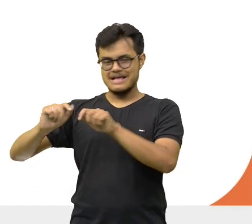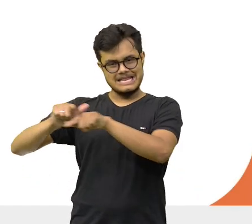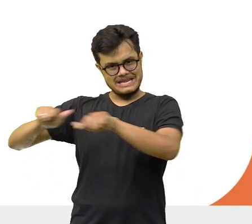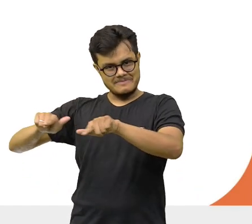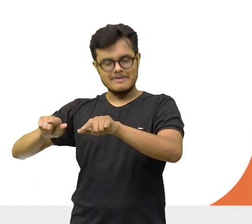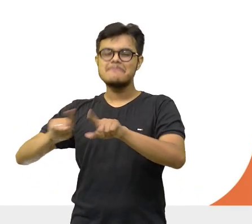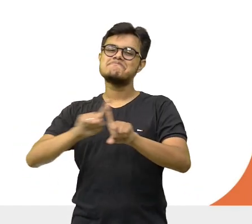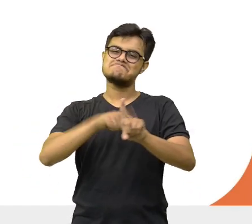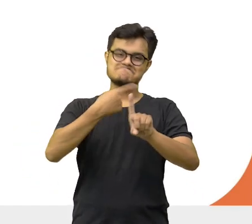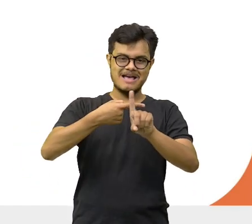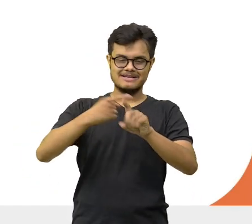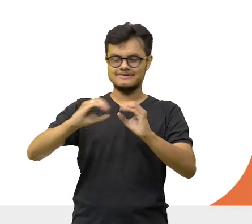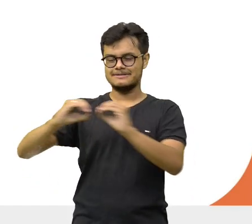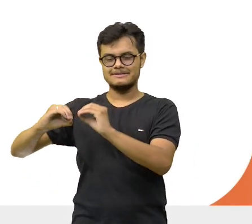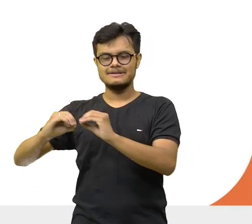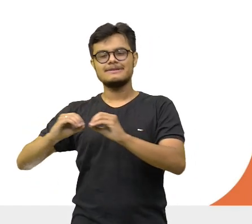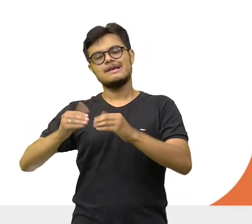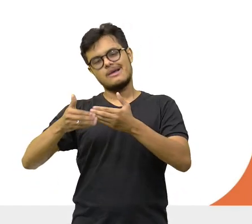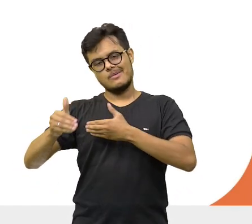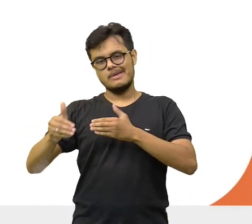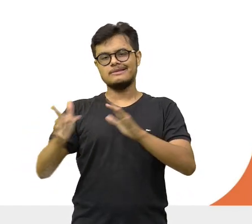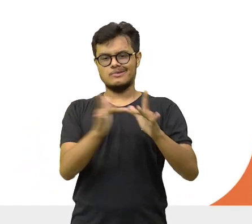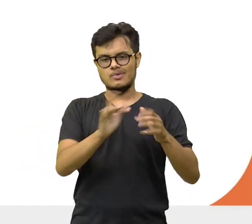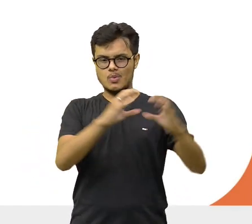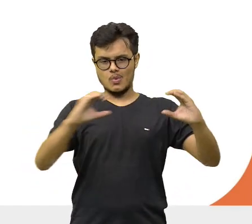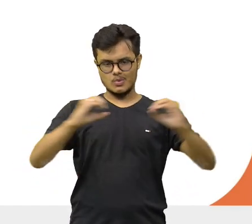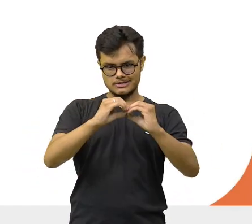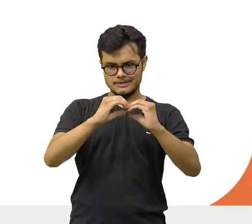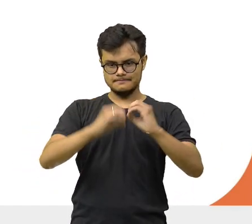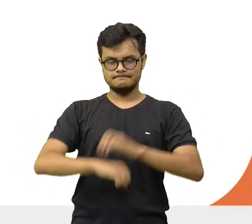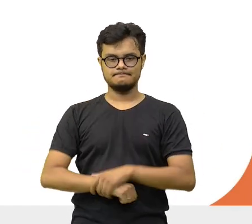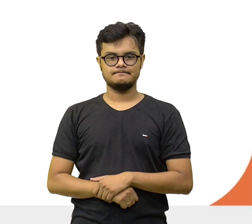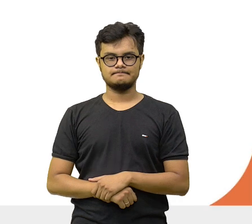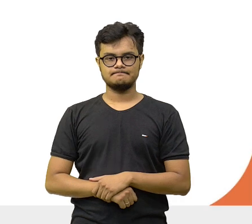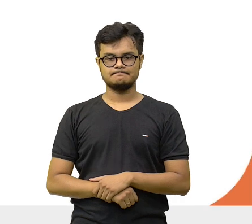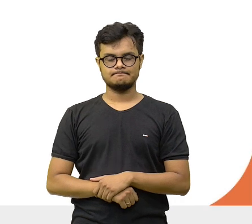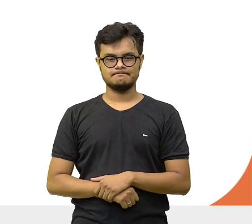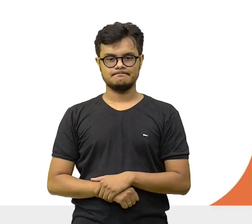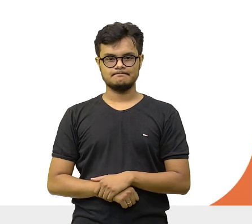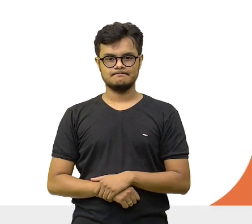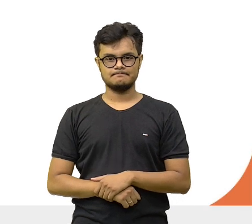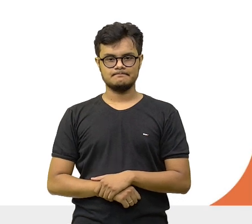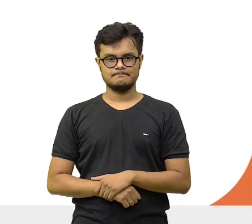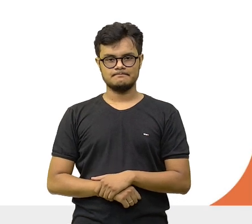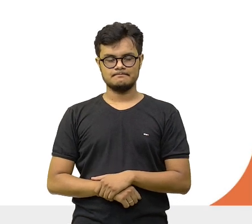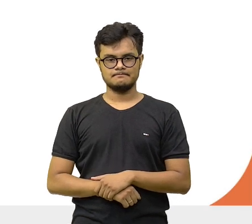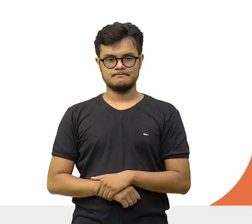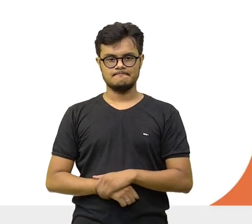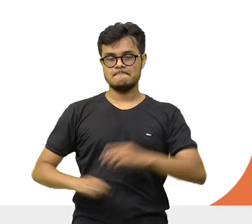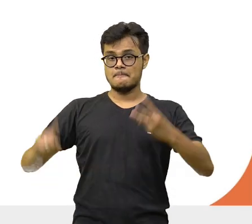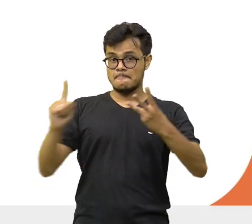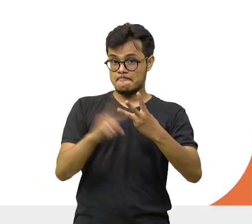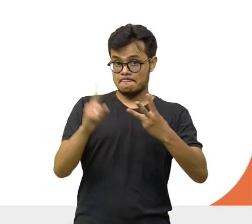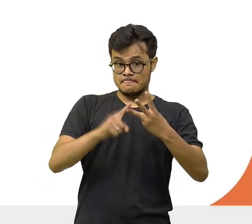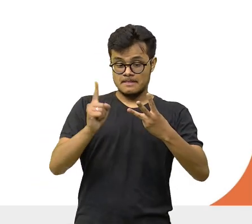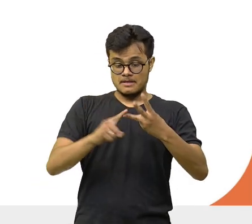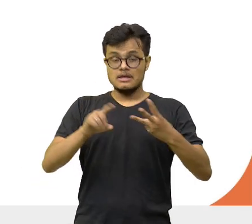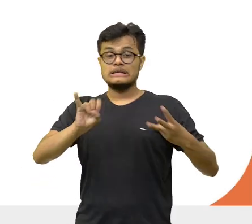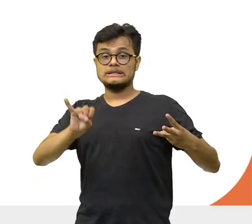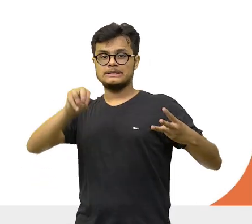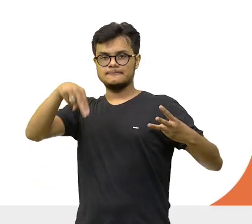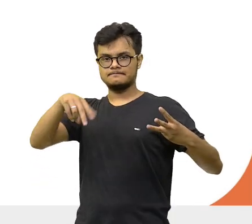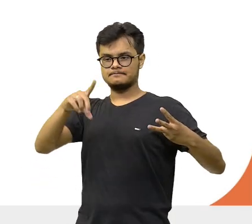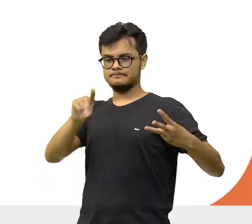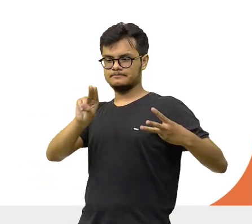Esse é o processo de eletrização por contato. E o processo de eletrização por indução. No processo